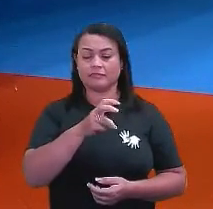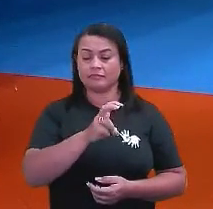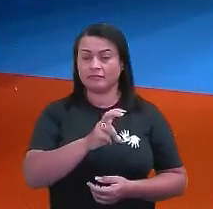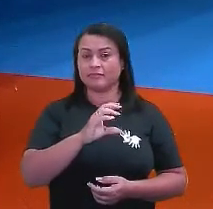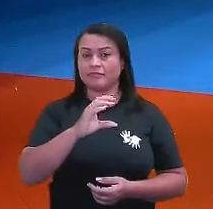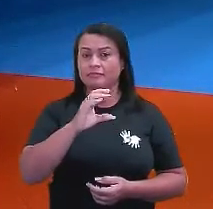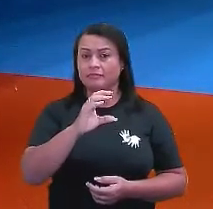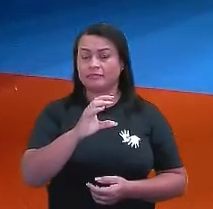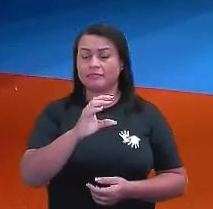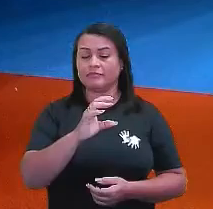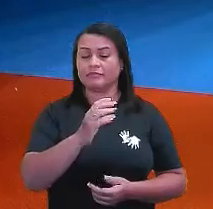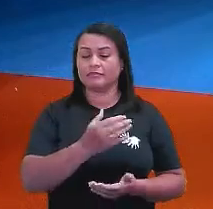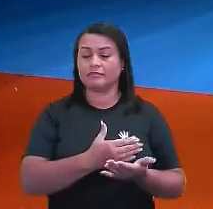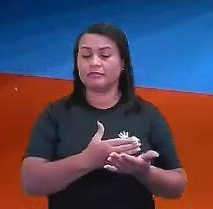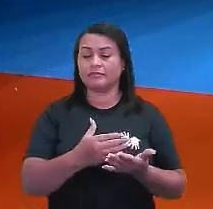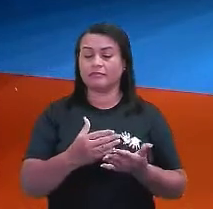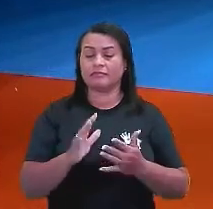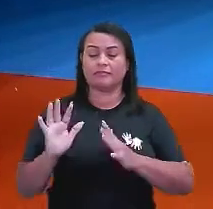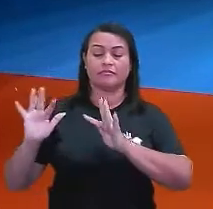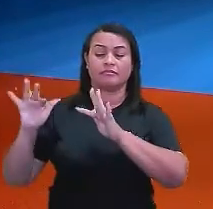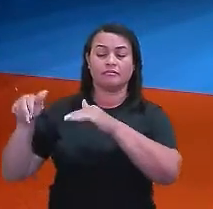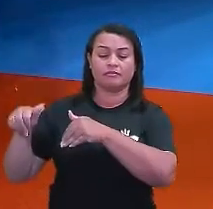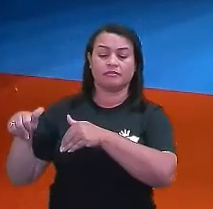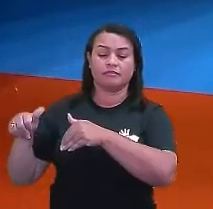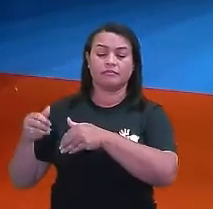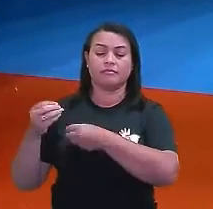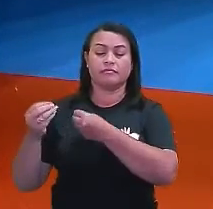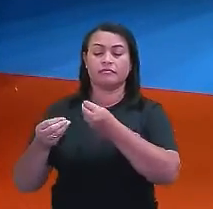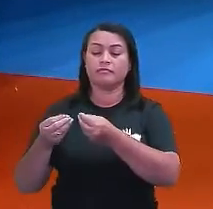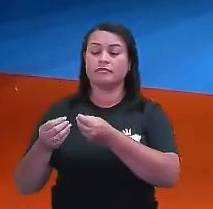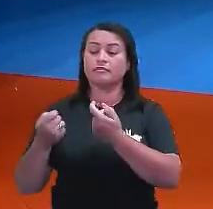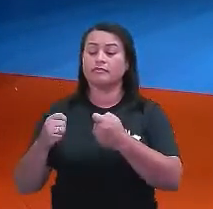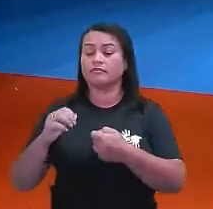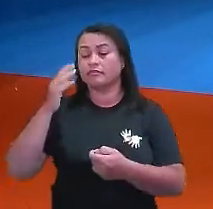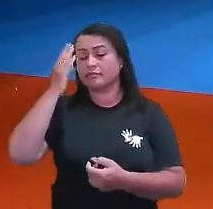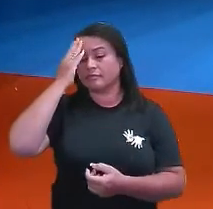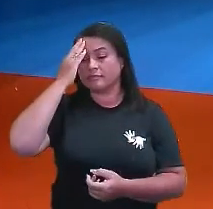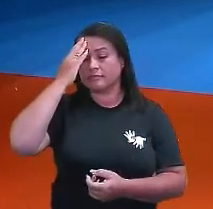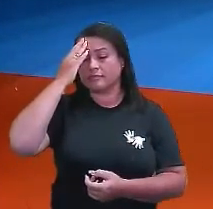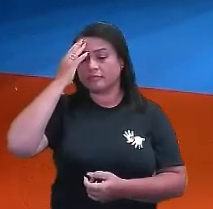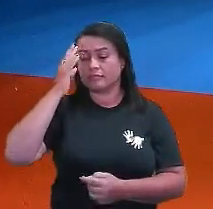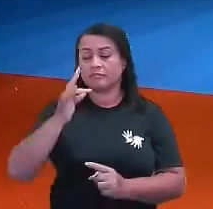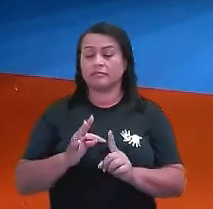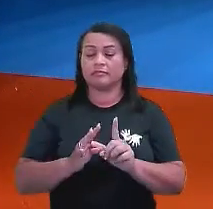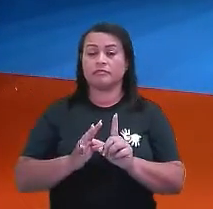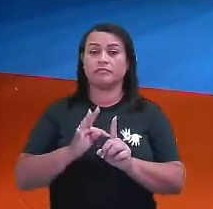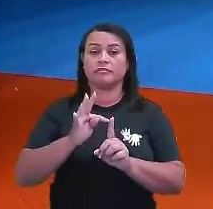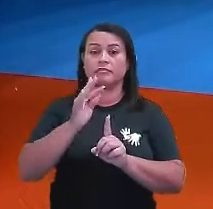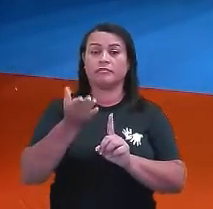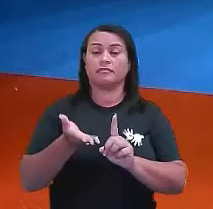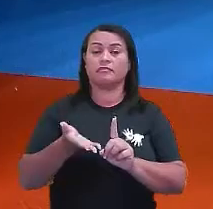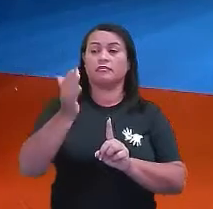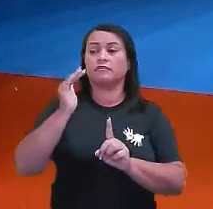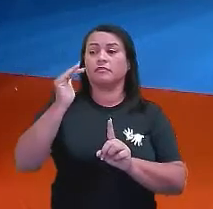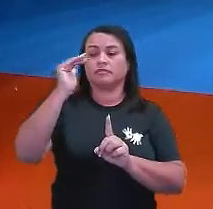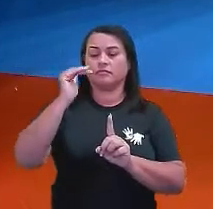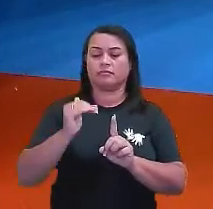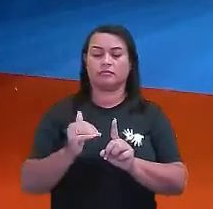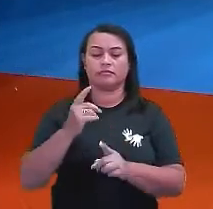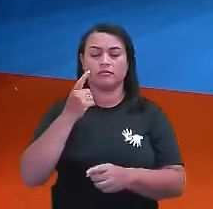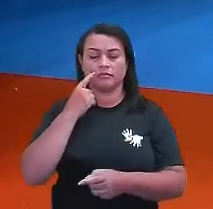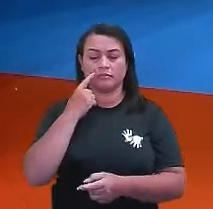temperatura inicial e a temperatura final. Eu só preciso saber se subiu ou se caiu.